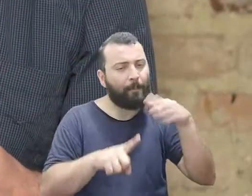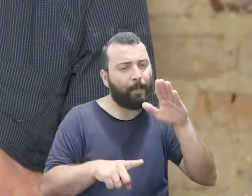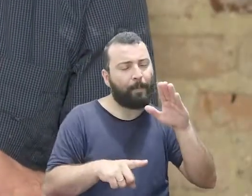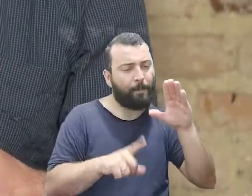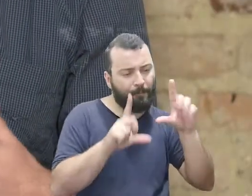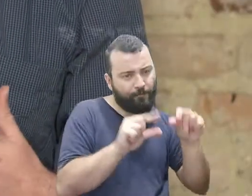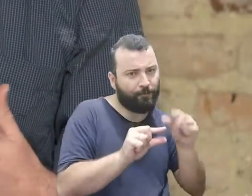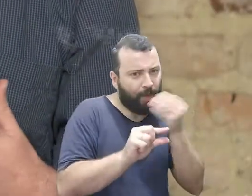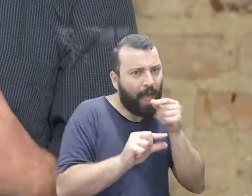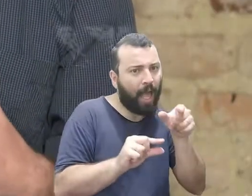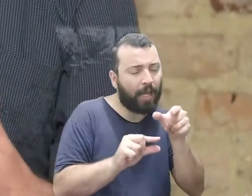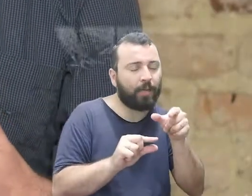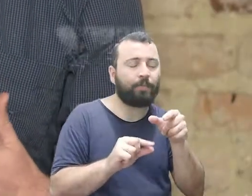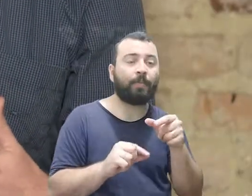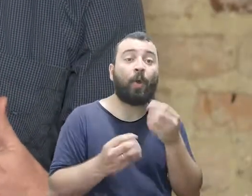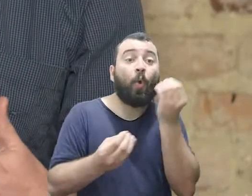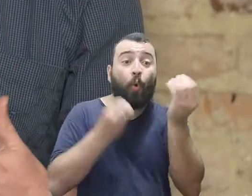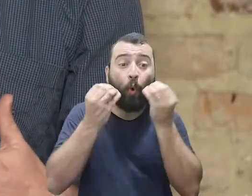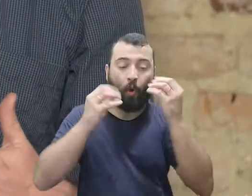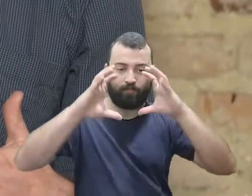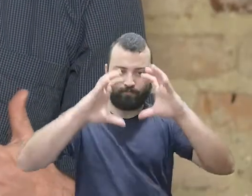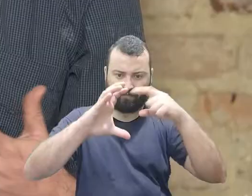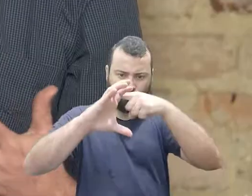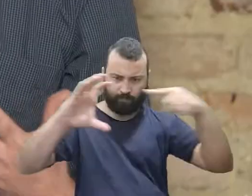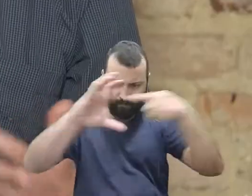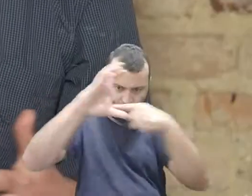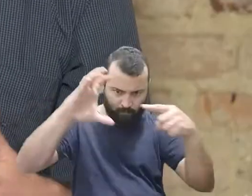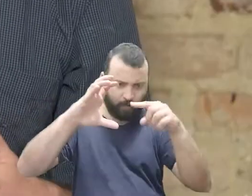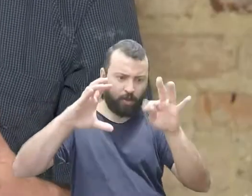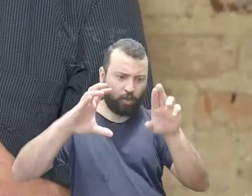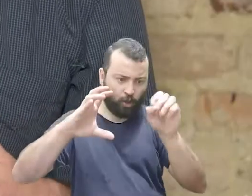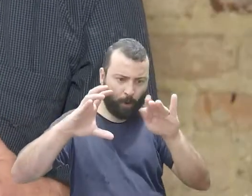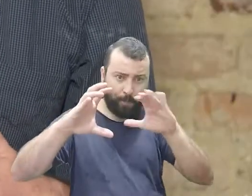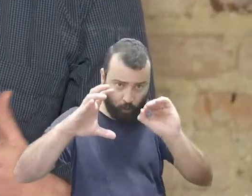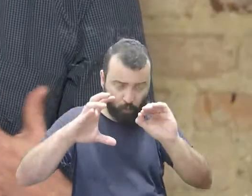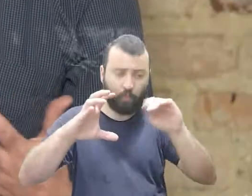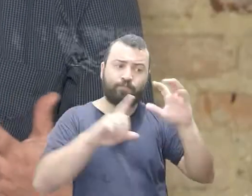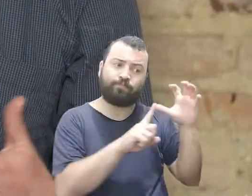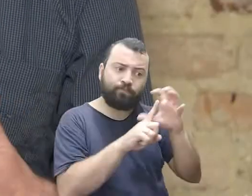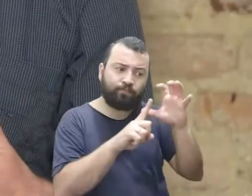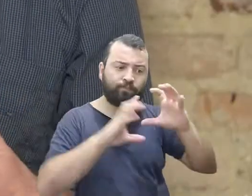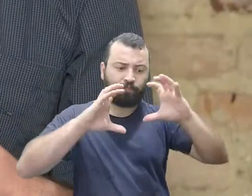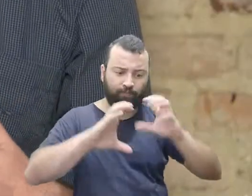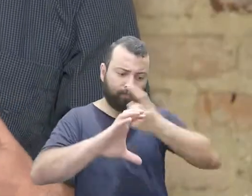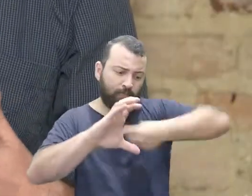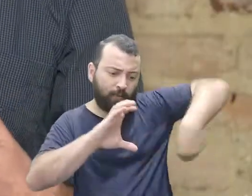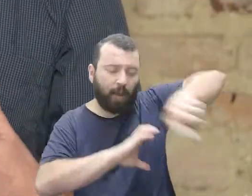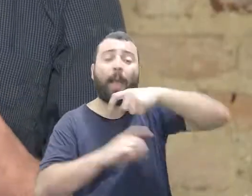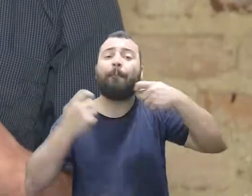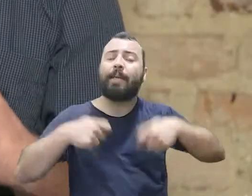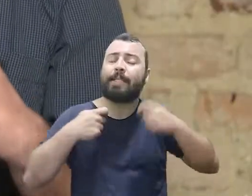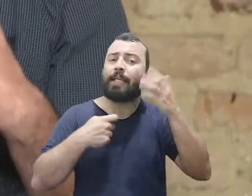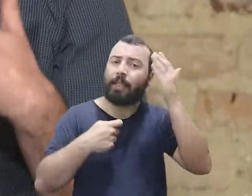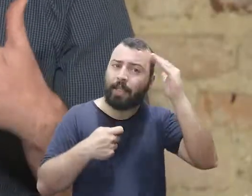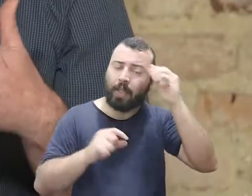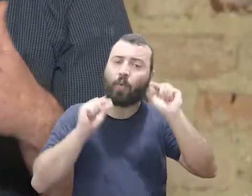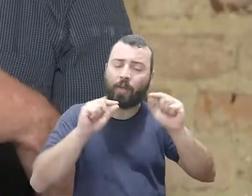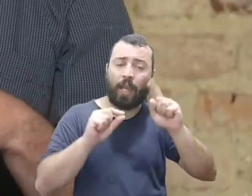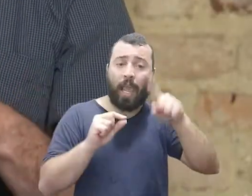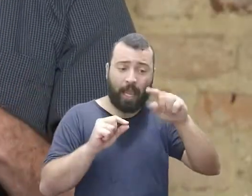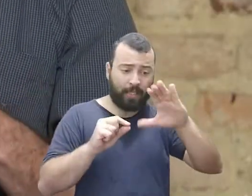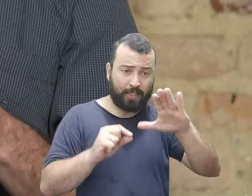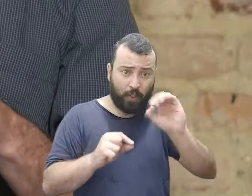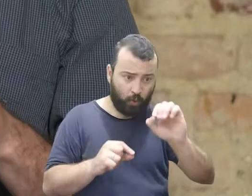brandas aqui. Mas para entendermos como que os trópicos são afetados pelos ciclos orbitais, a gente precisa explicar um pouquinho sobre o